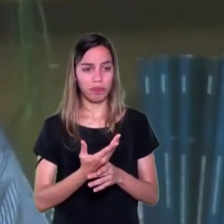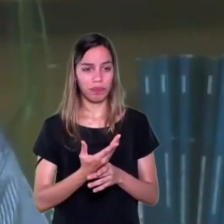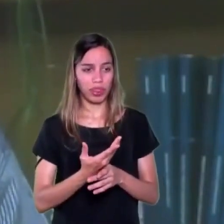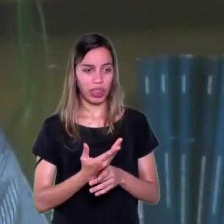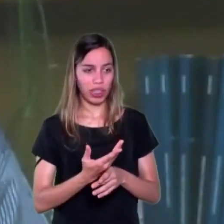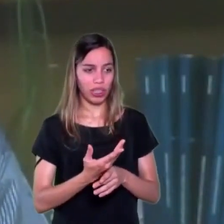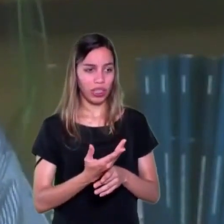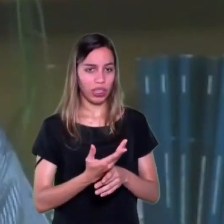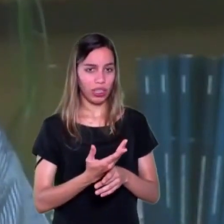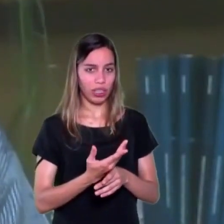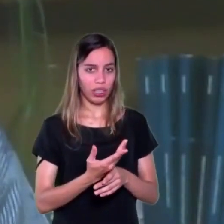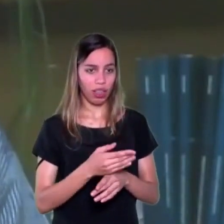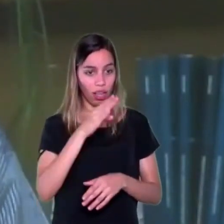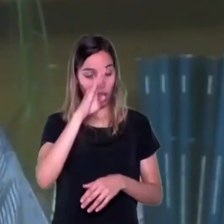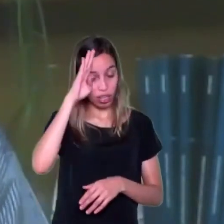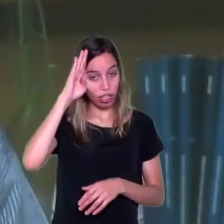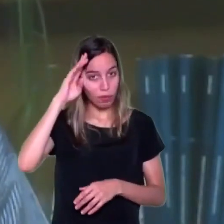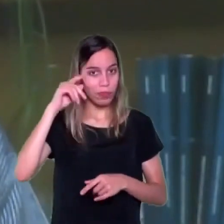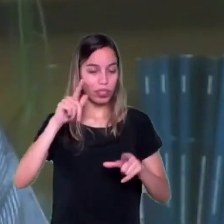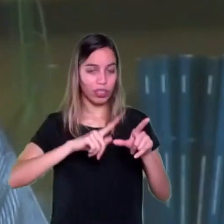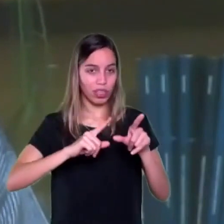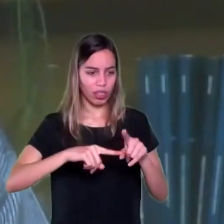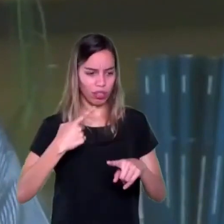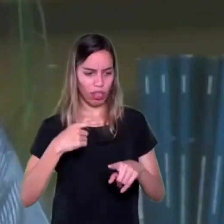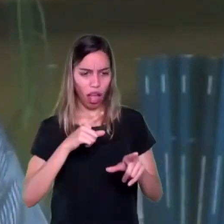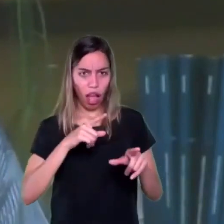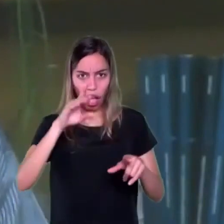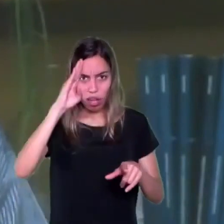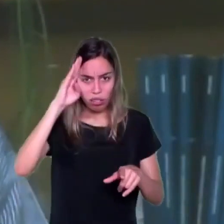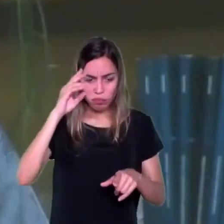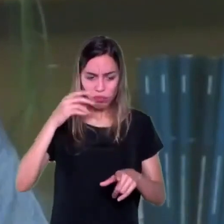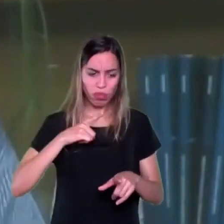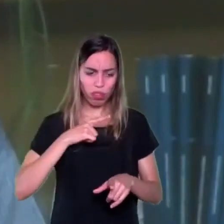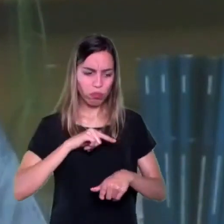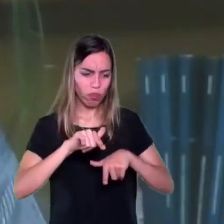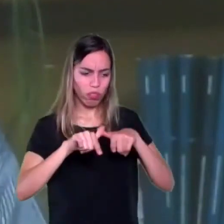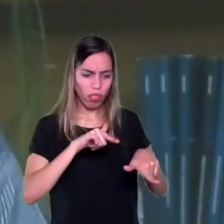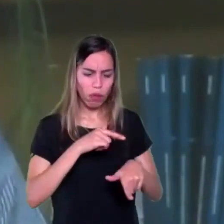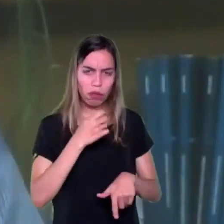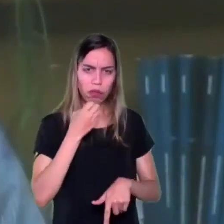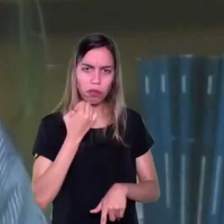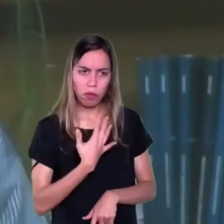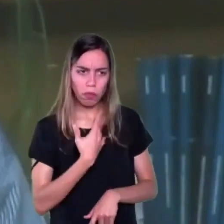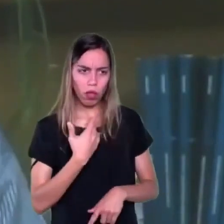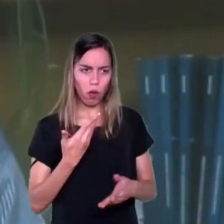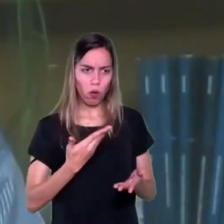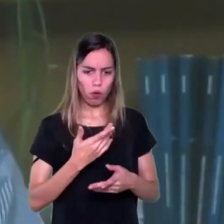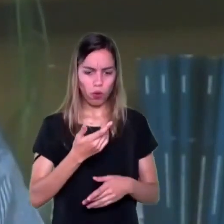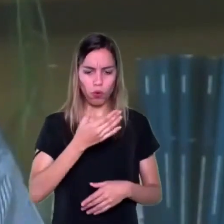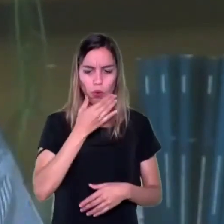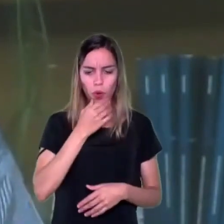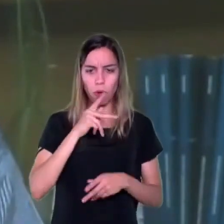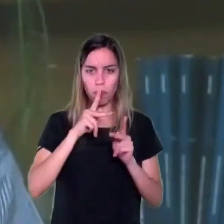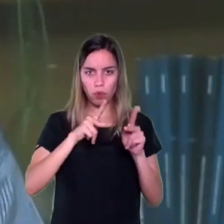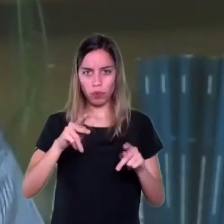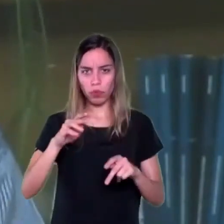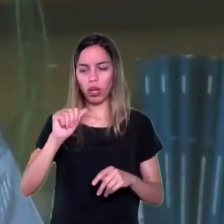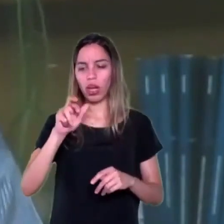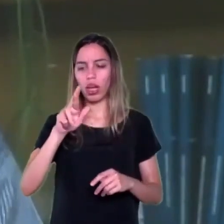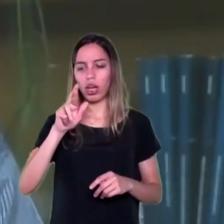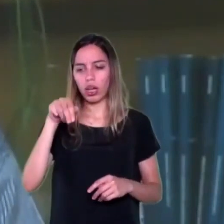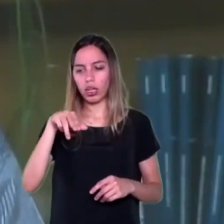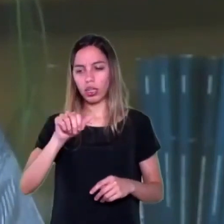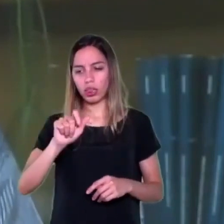aí fazendo um trabalho bacana. Hoje é o professor Arnaldo, ele não é professor de História, é professor